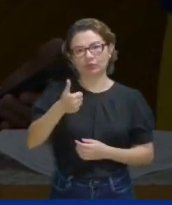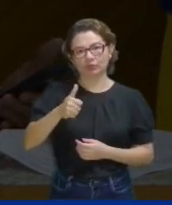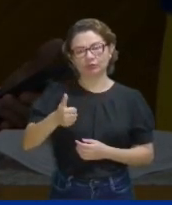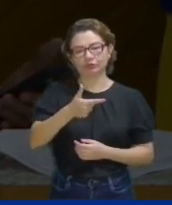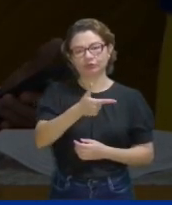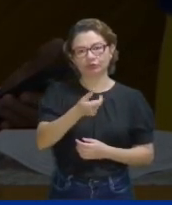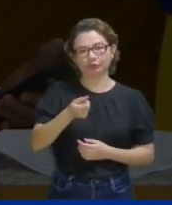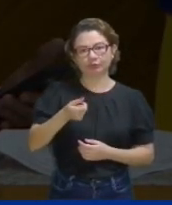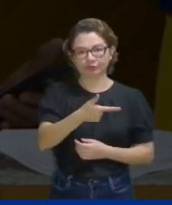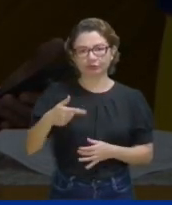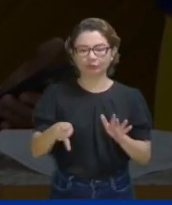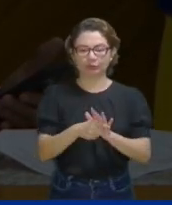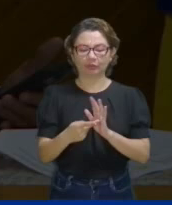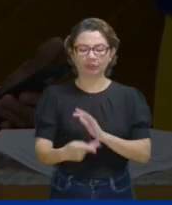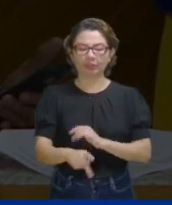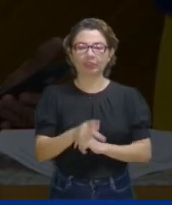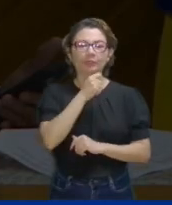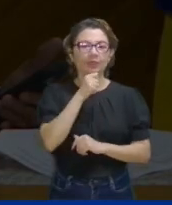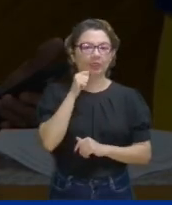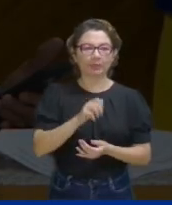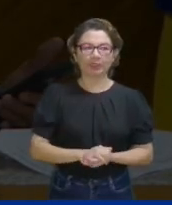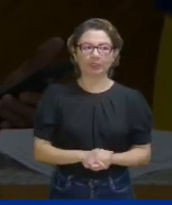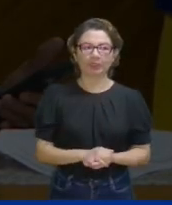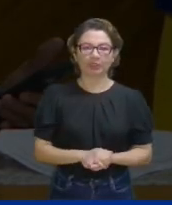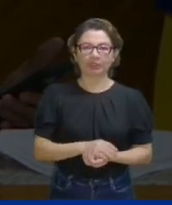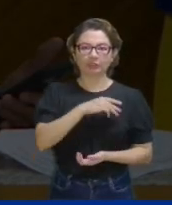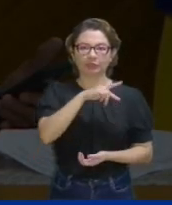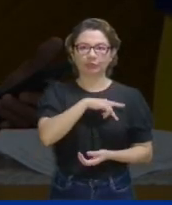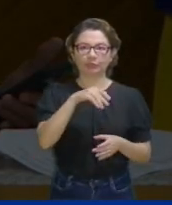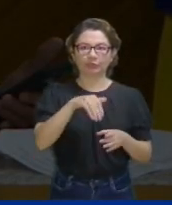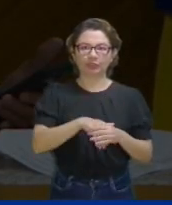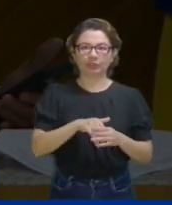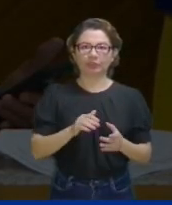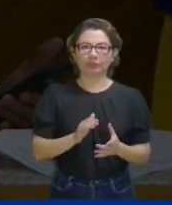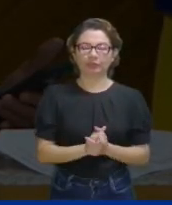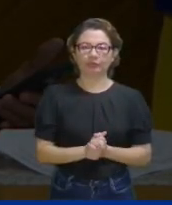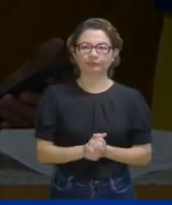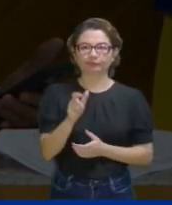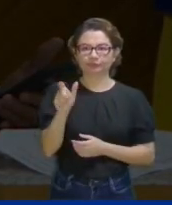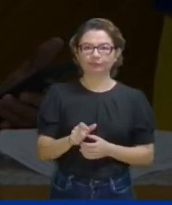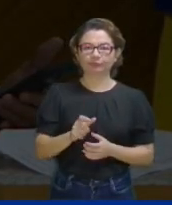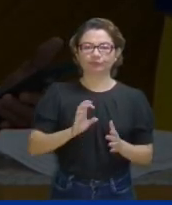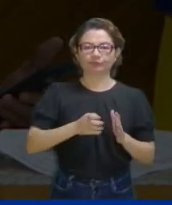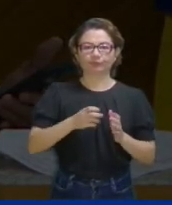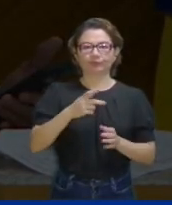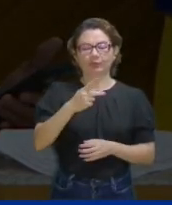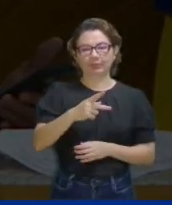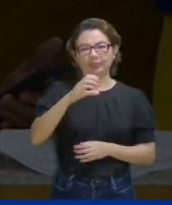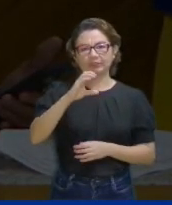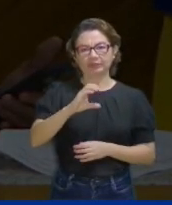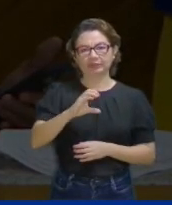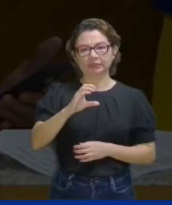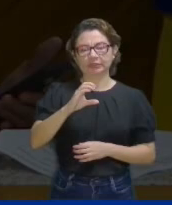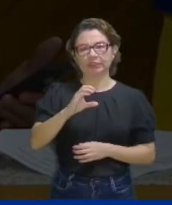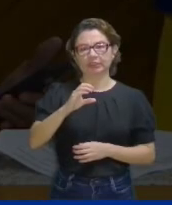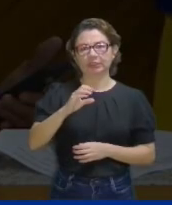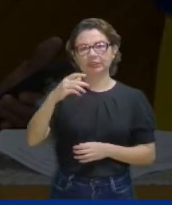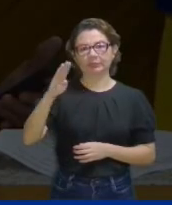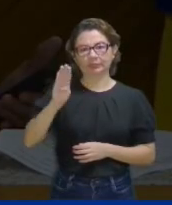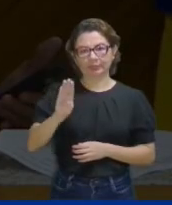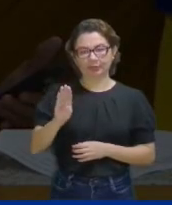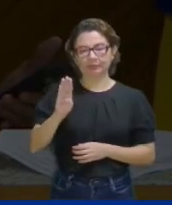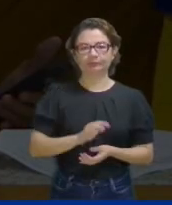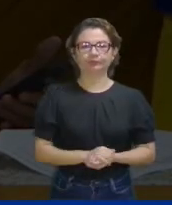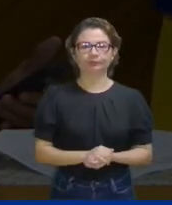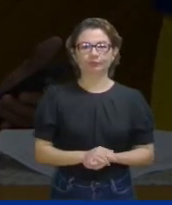0600-211-2022, a origem é Macapá, o exequente é o Ministério Público Eleitoral e o executado Partido Comunista do Brasil, e o terceiro